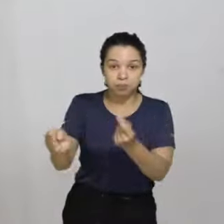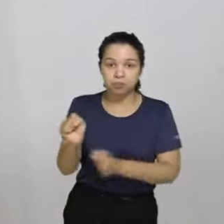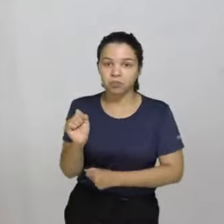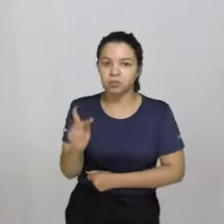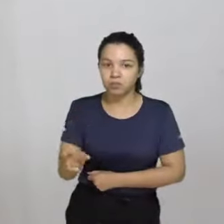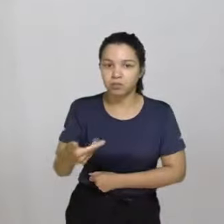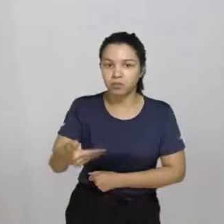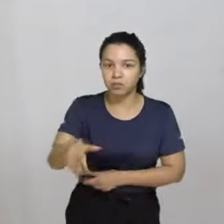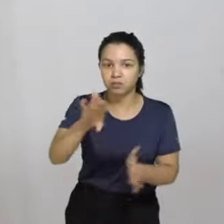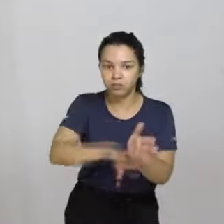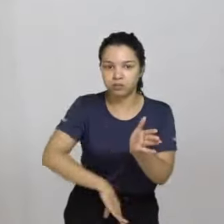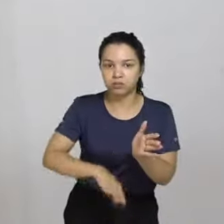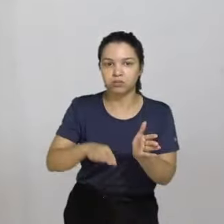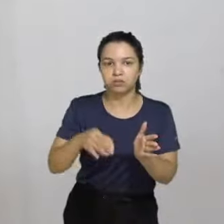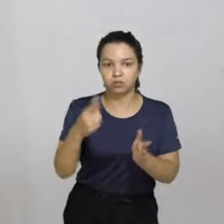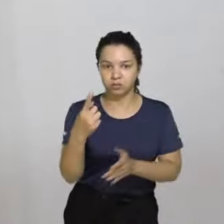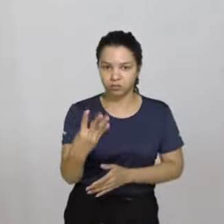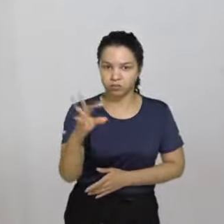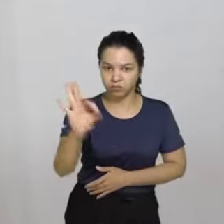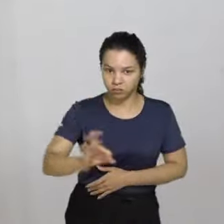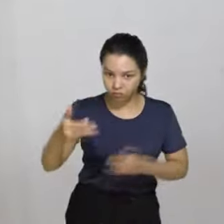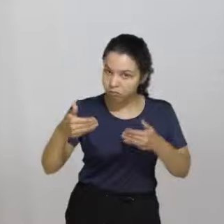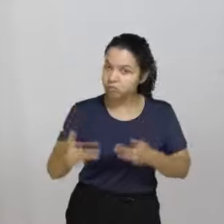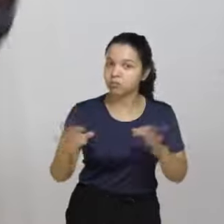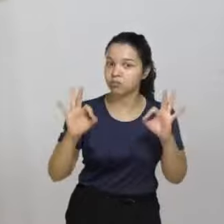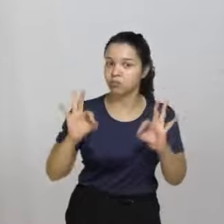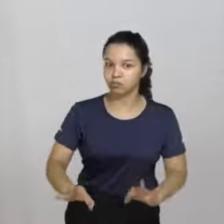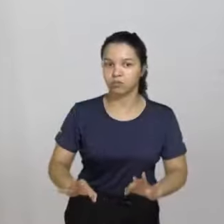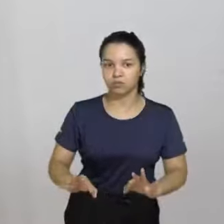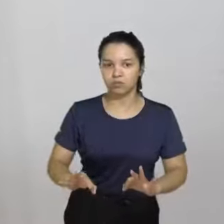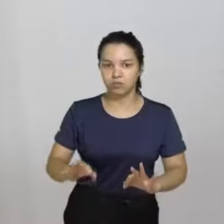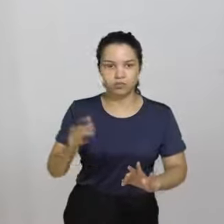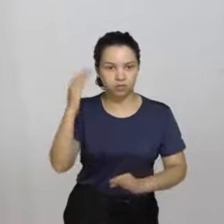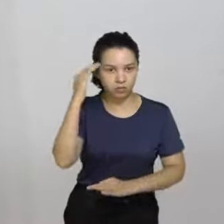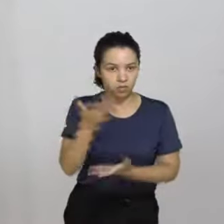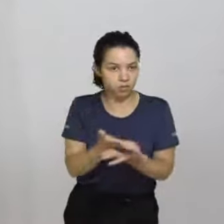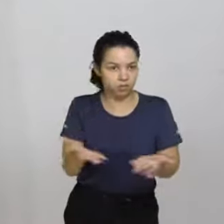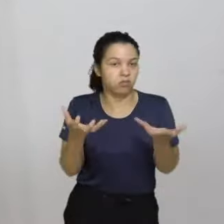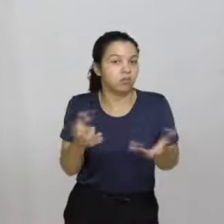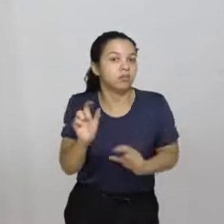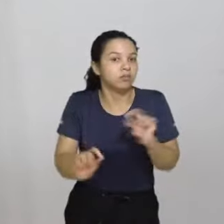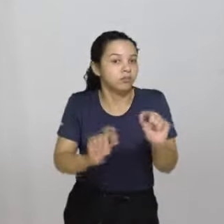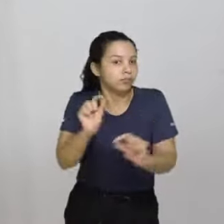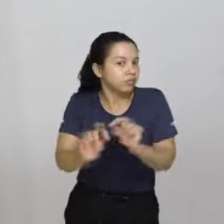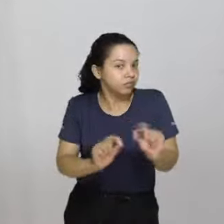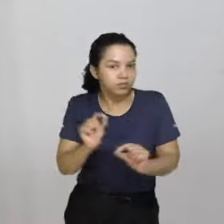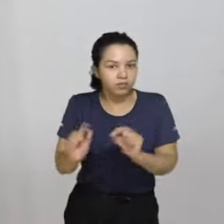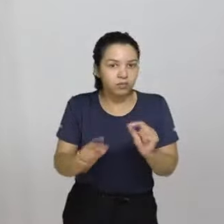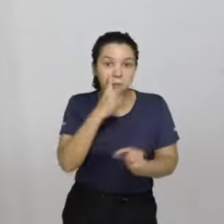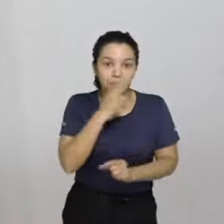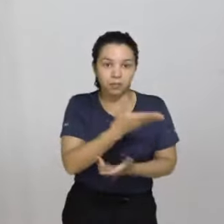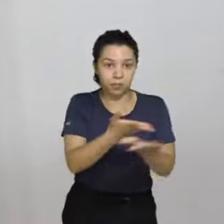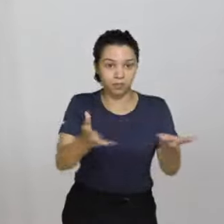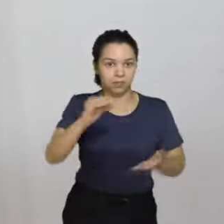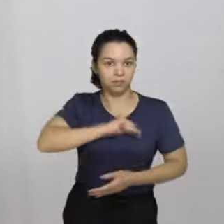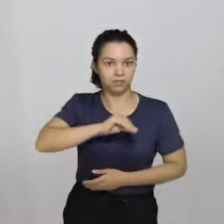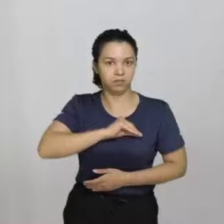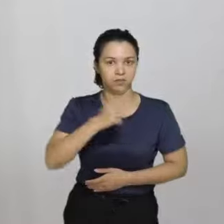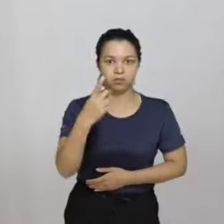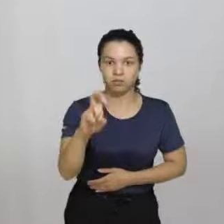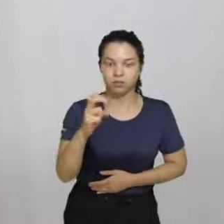já vai ter o desconto zerado dos 14%. Então não dá para entender o que vocês querem. Até parece que todo mundo aqui ganha 15, 20, 30 mil por